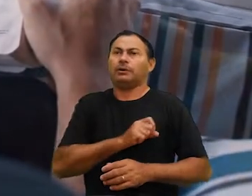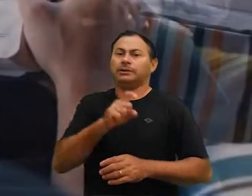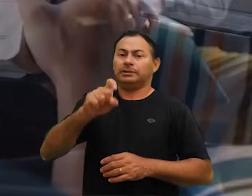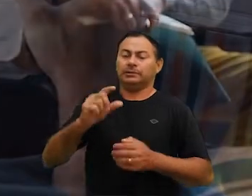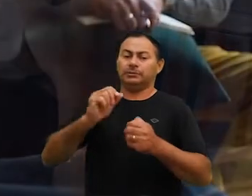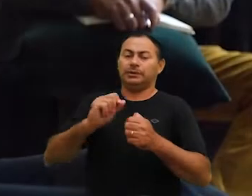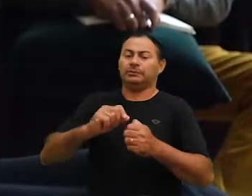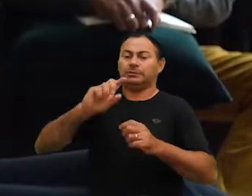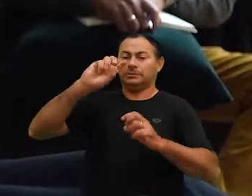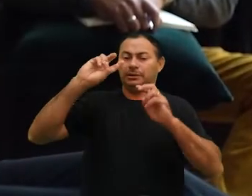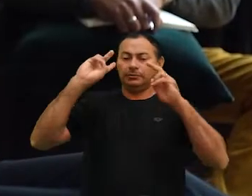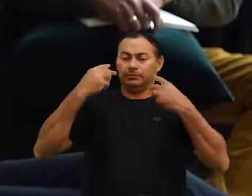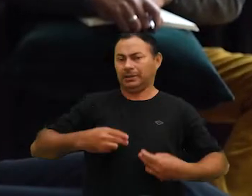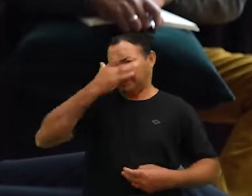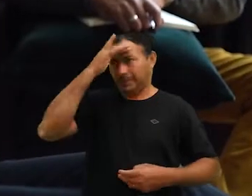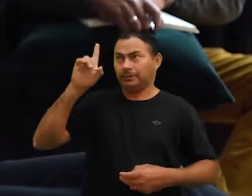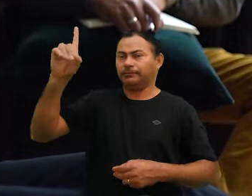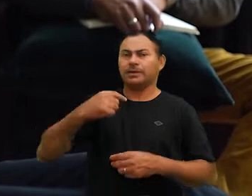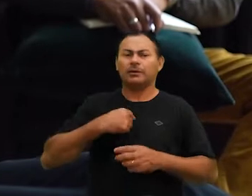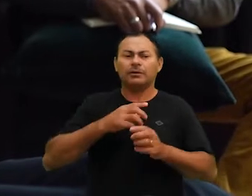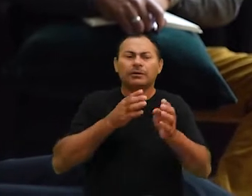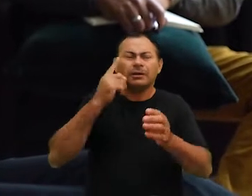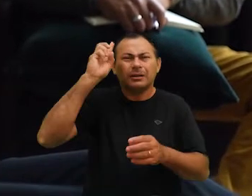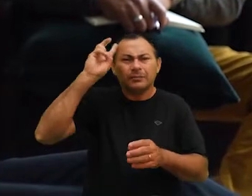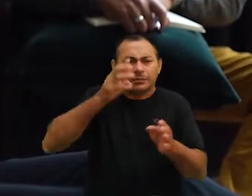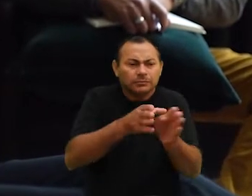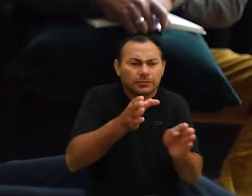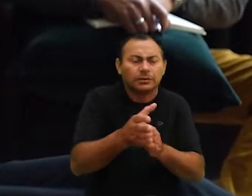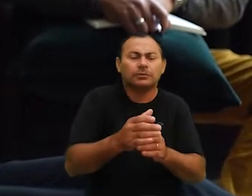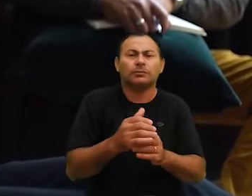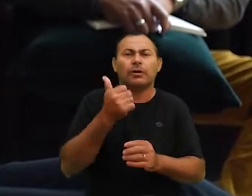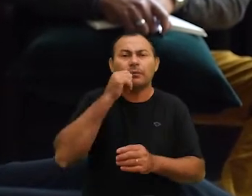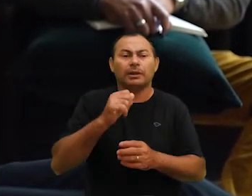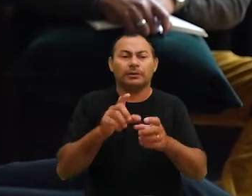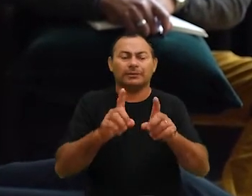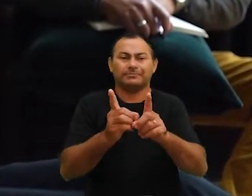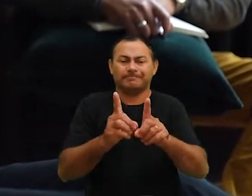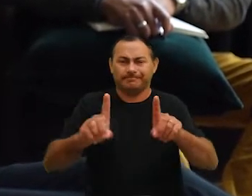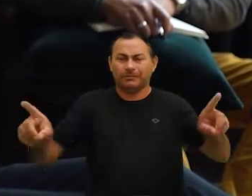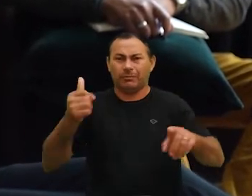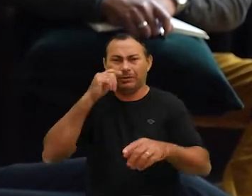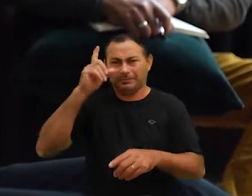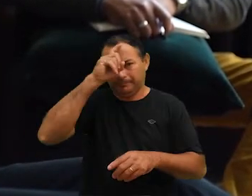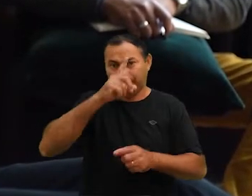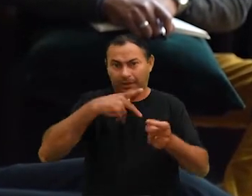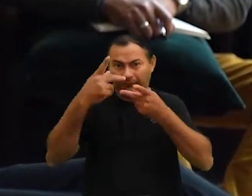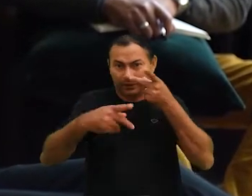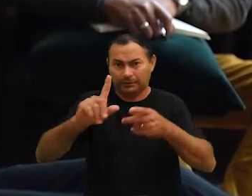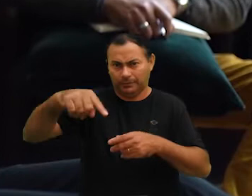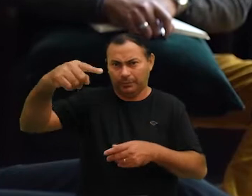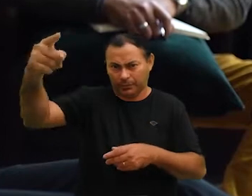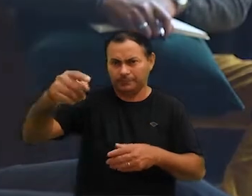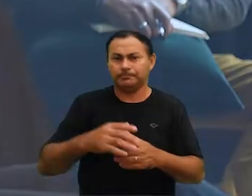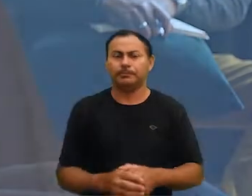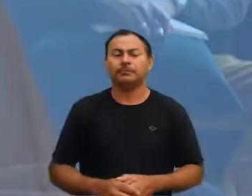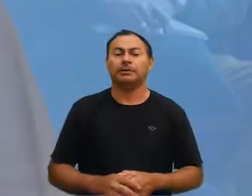humano. Lembrei-me do aconselhamento que dei para uma mulher que estava saindo de um divórcio complicado. Falaremos sobre isso